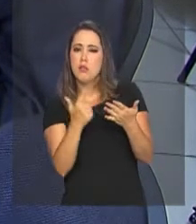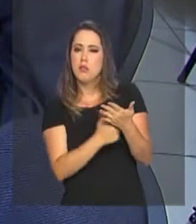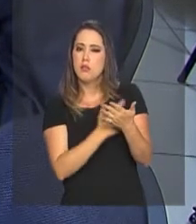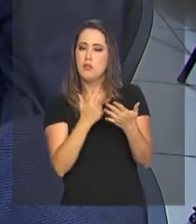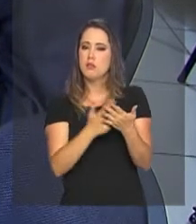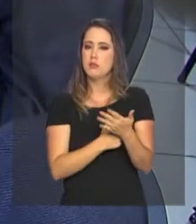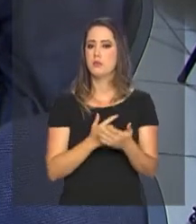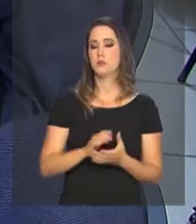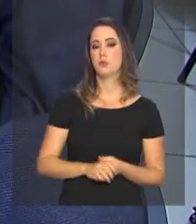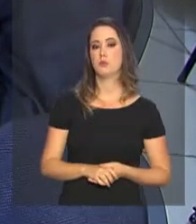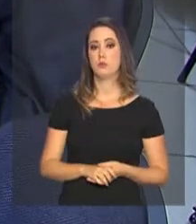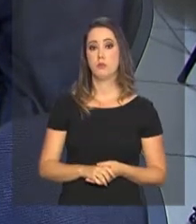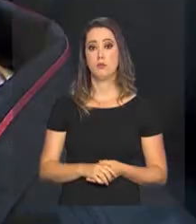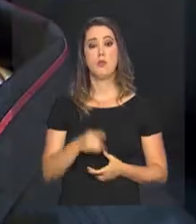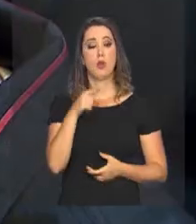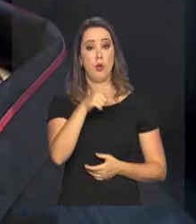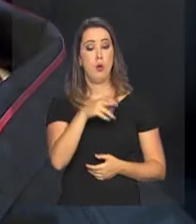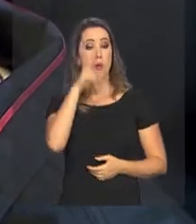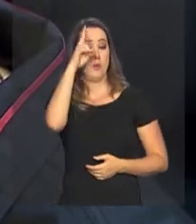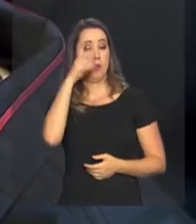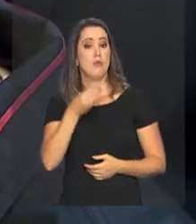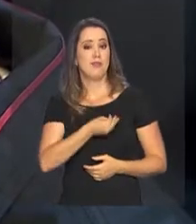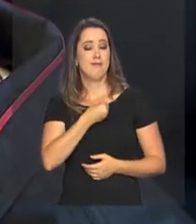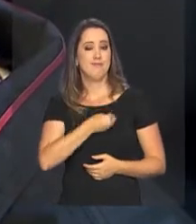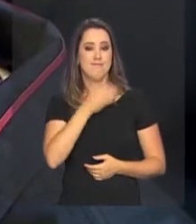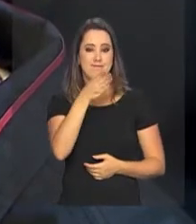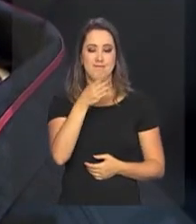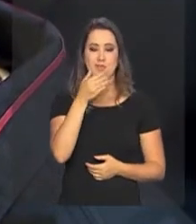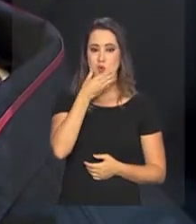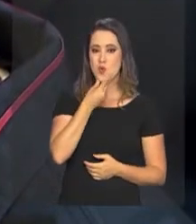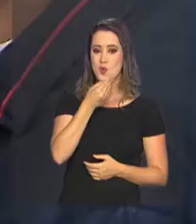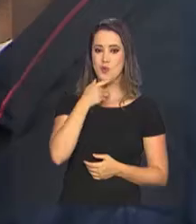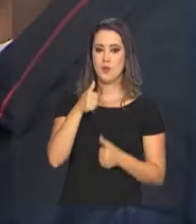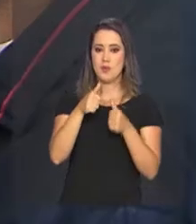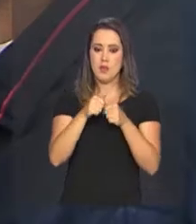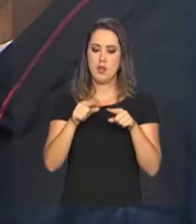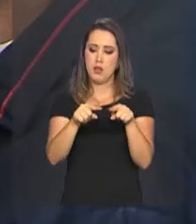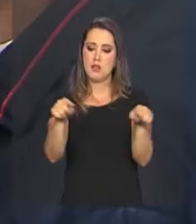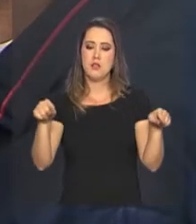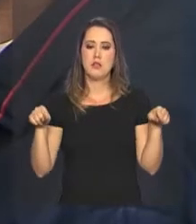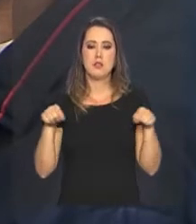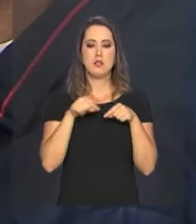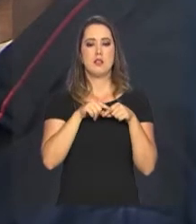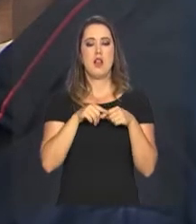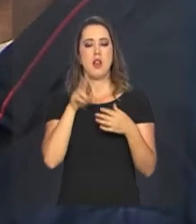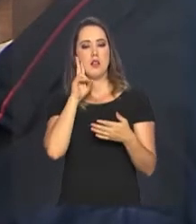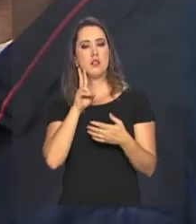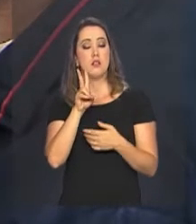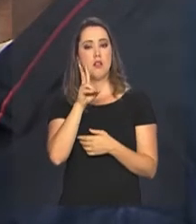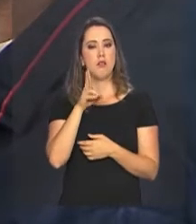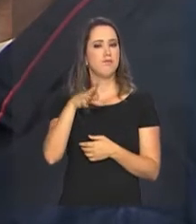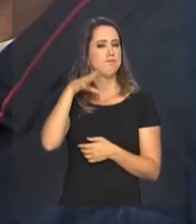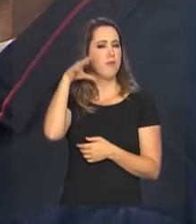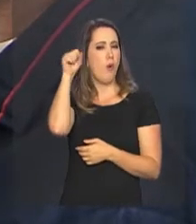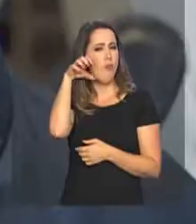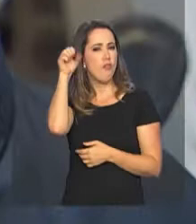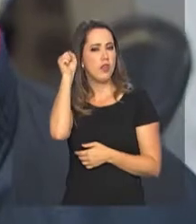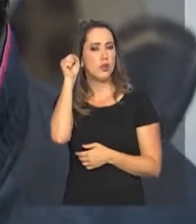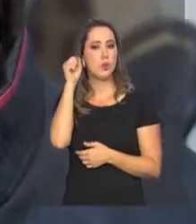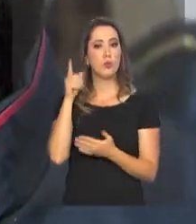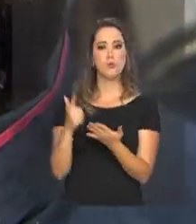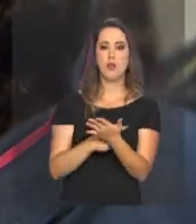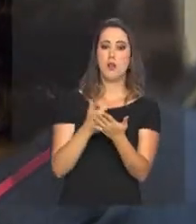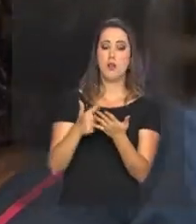um dos passatempos favoritos de marcos é ficar nessa salinha lendo o melhor escutando livros ele